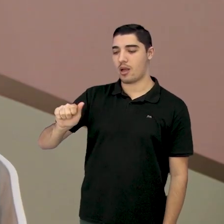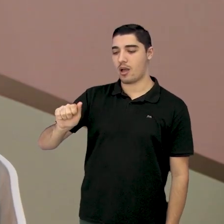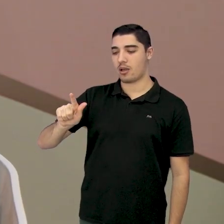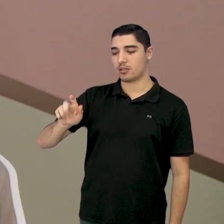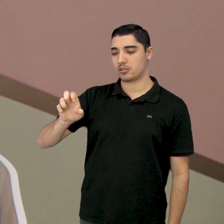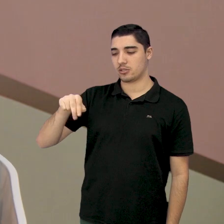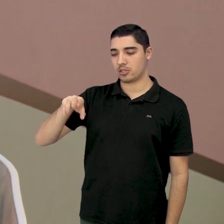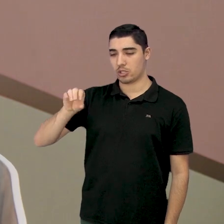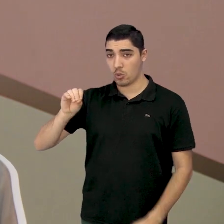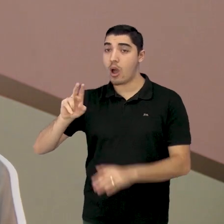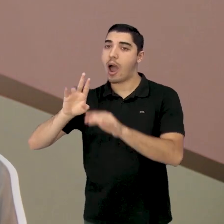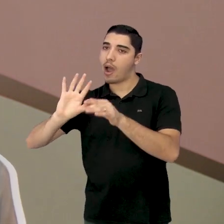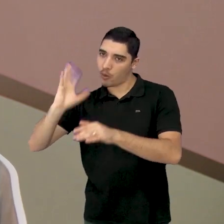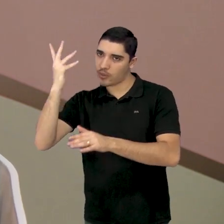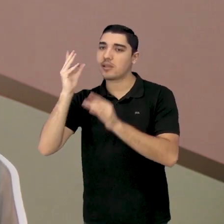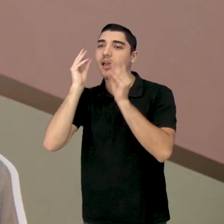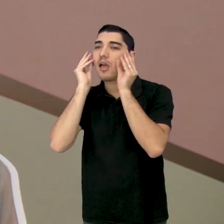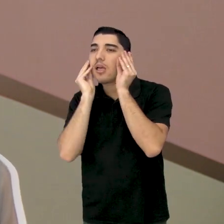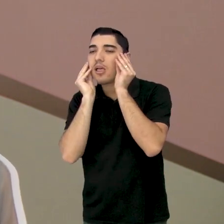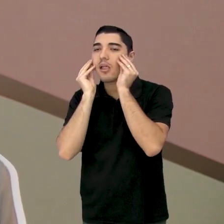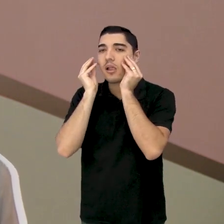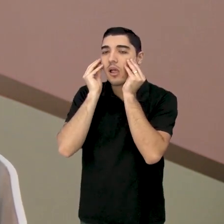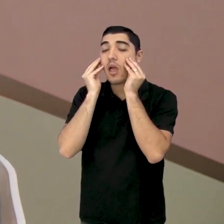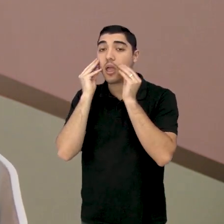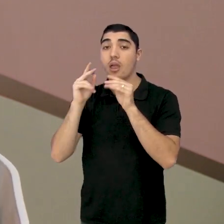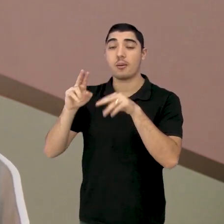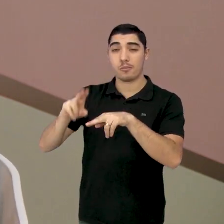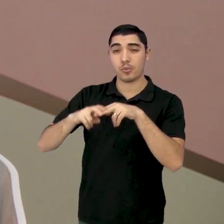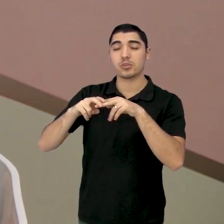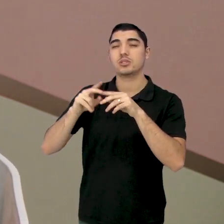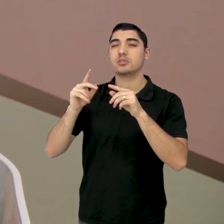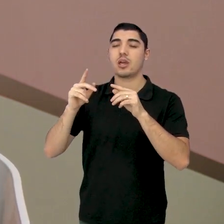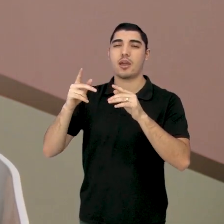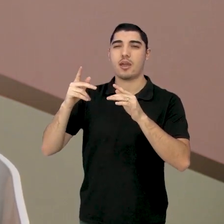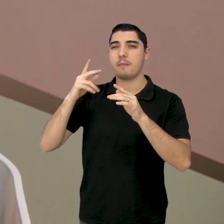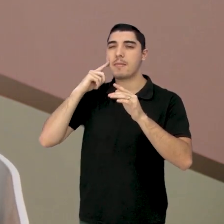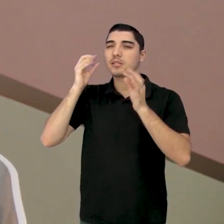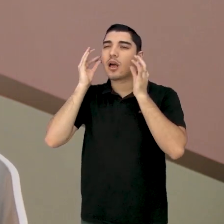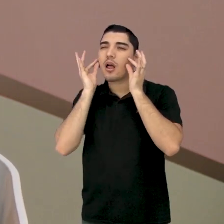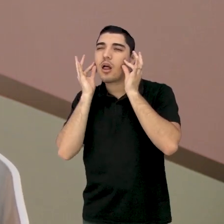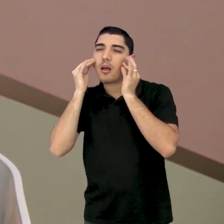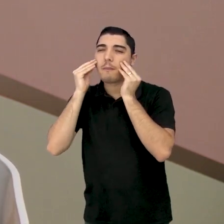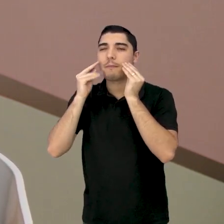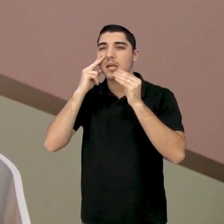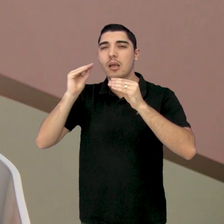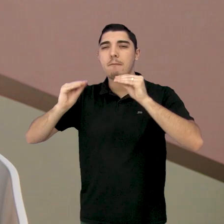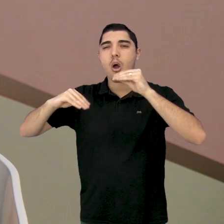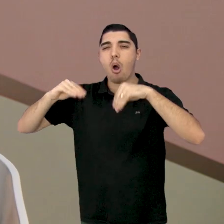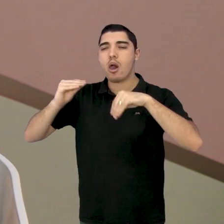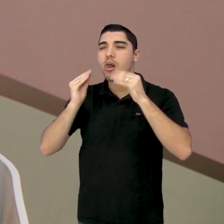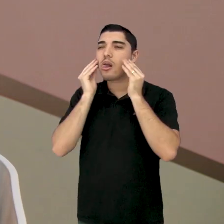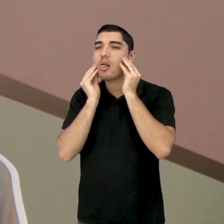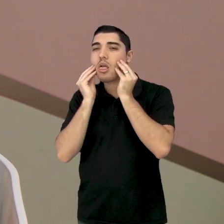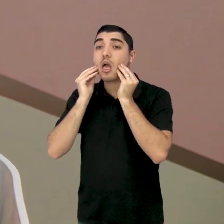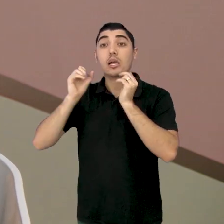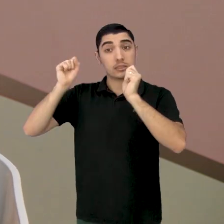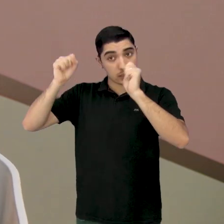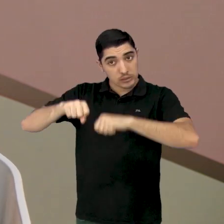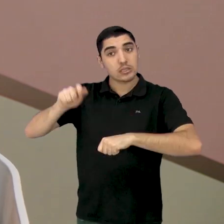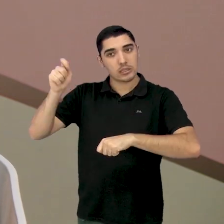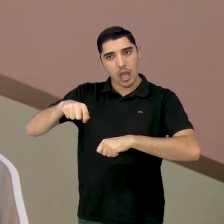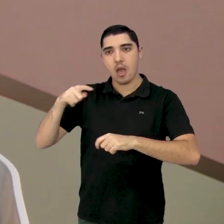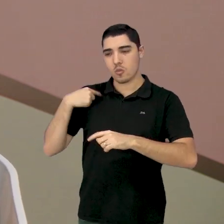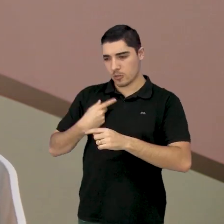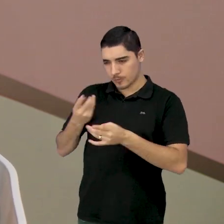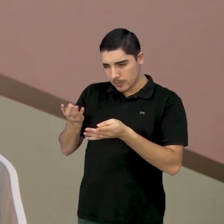onde vai aparecendo as rugas, as linhas de expressões, a pele fica mais flácida, né? Então, sim, a gente consegue dar esse estímulo